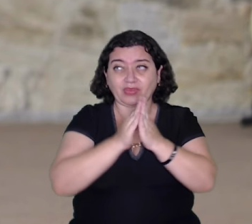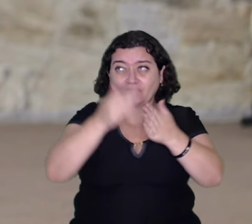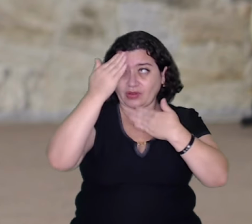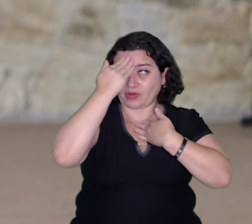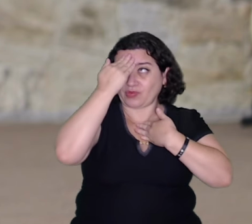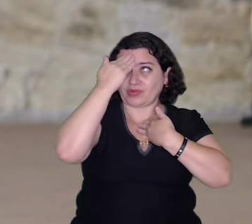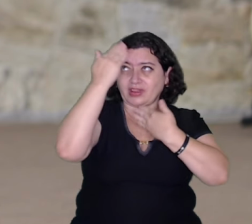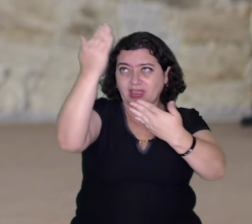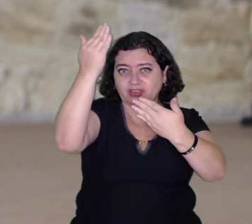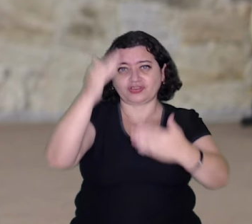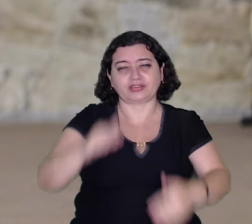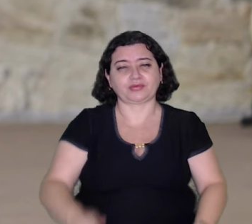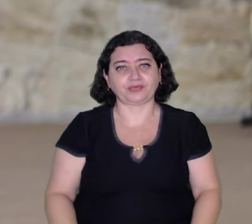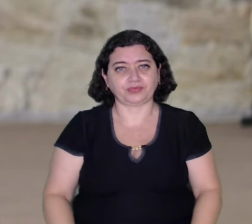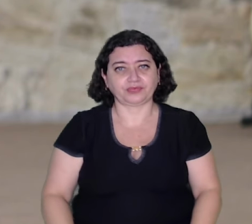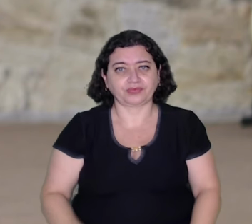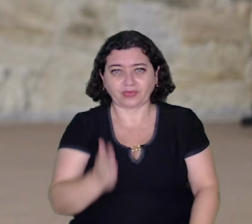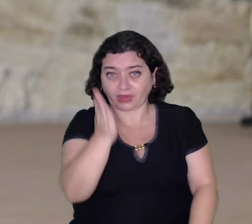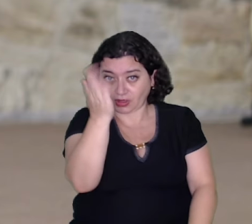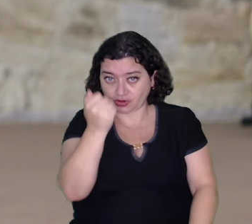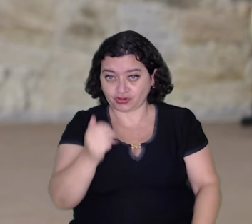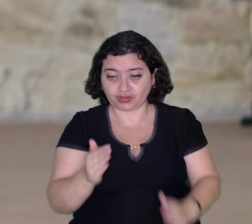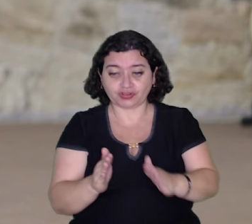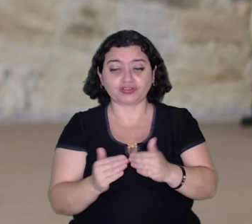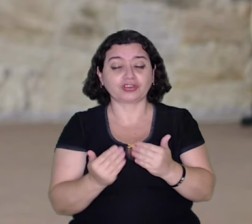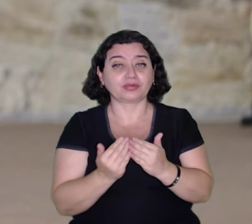gratidão. E eu convido você a abrir sua Bíblia,